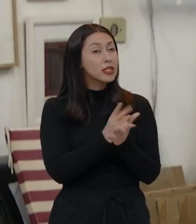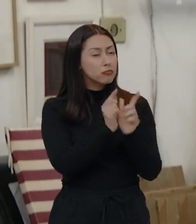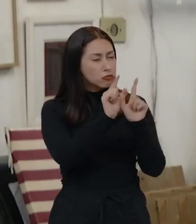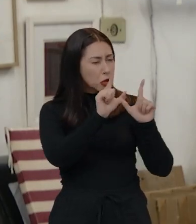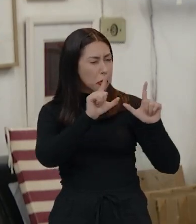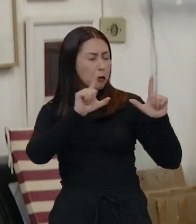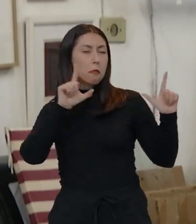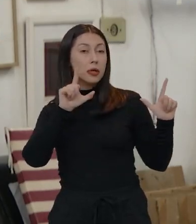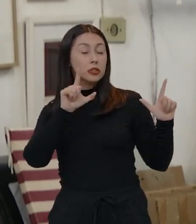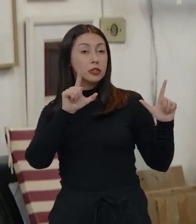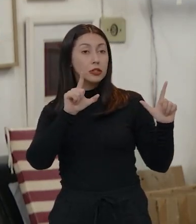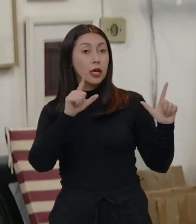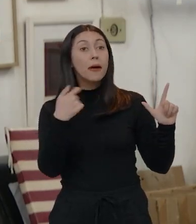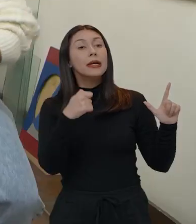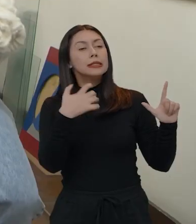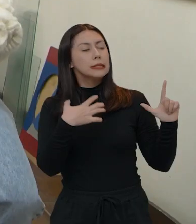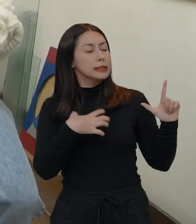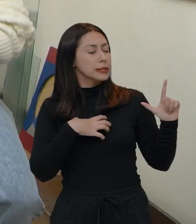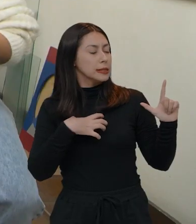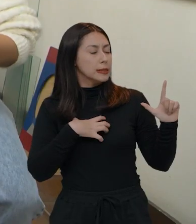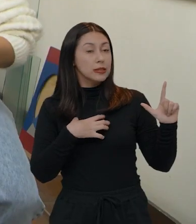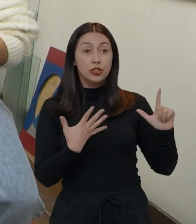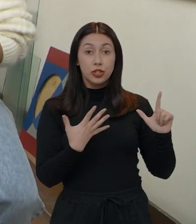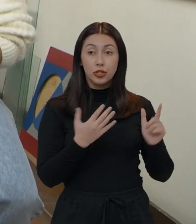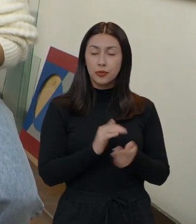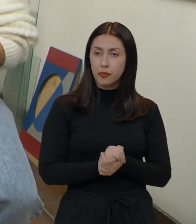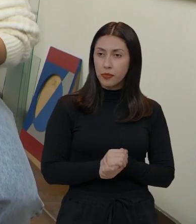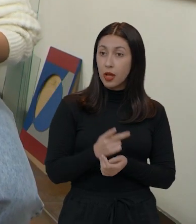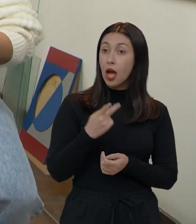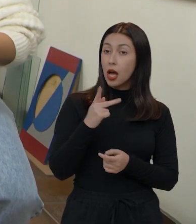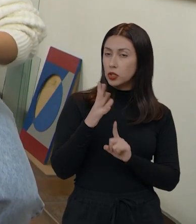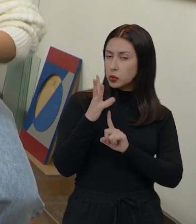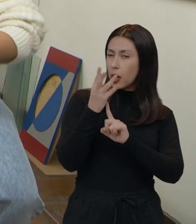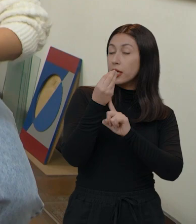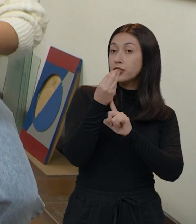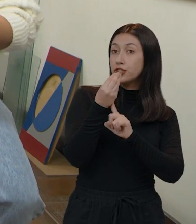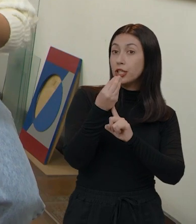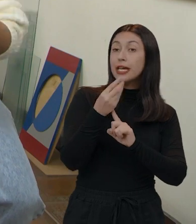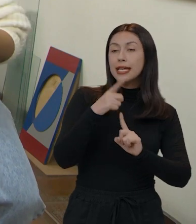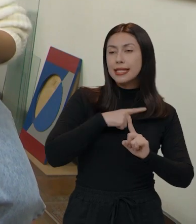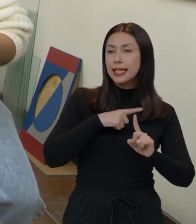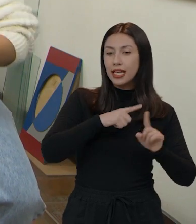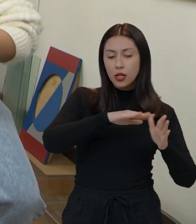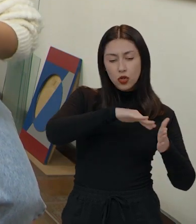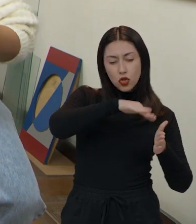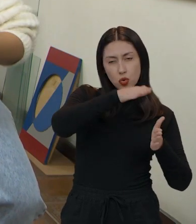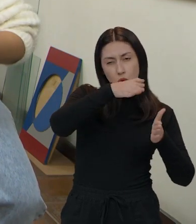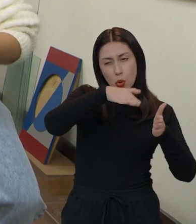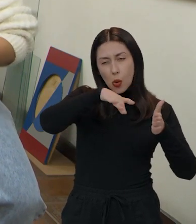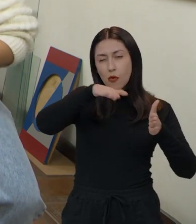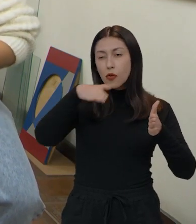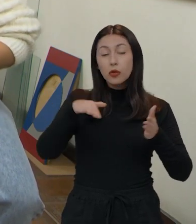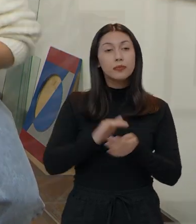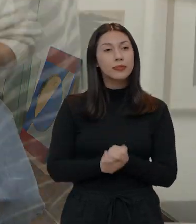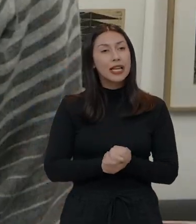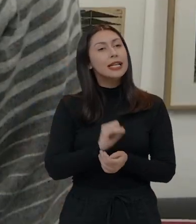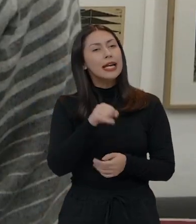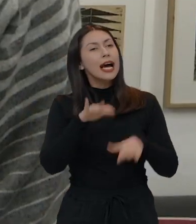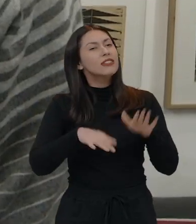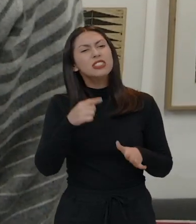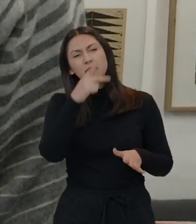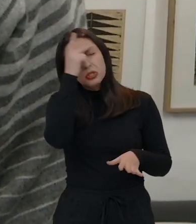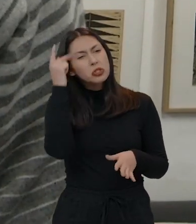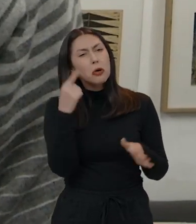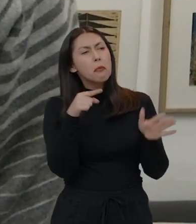seja... Você tem que sentir. Diz, a sua obra é aquilo que você falou, né? É a de volume, né? É de volumetria. Volume. A pessoa discute com